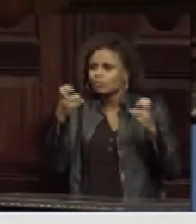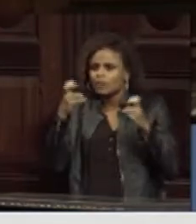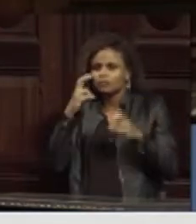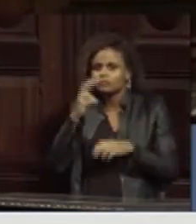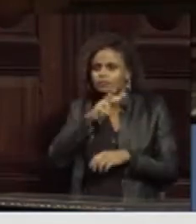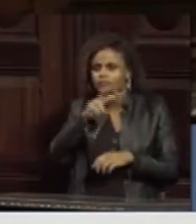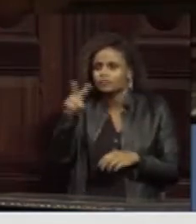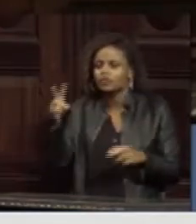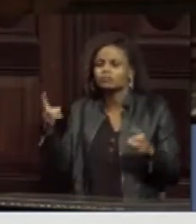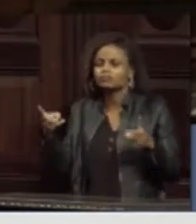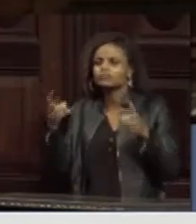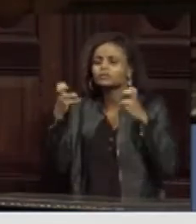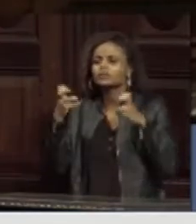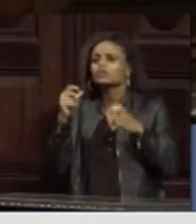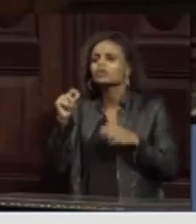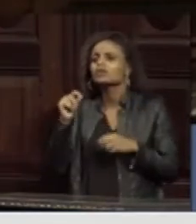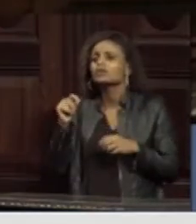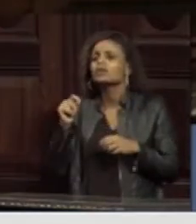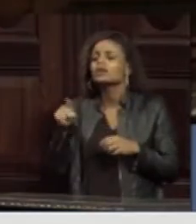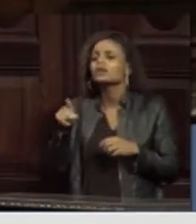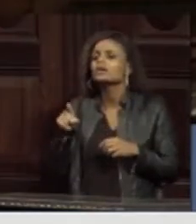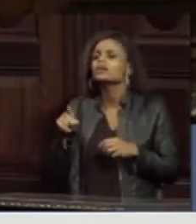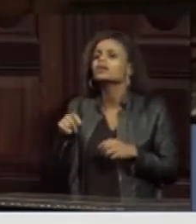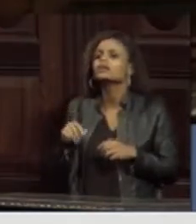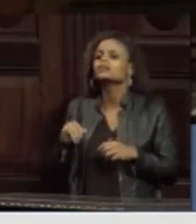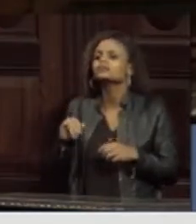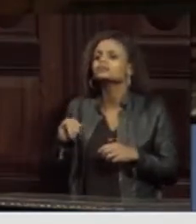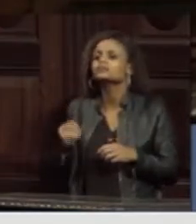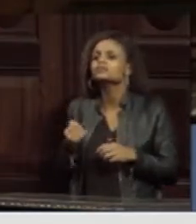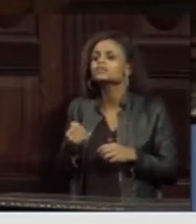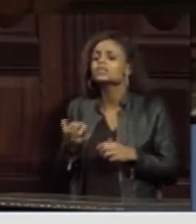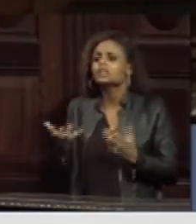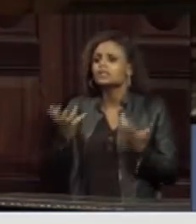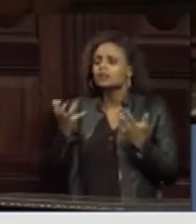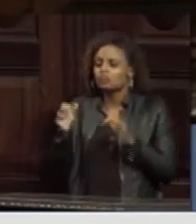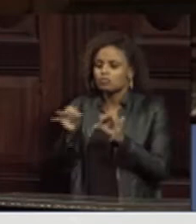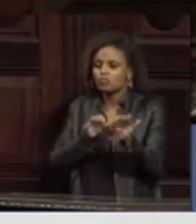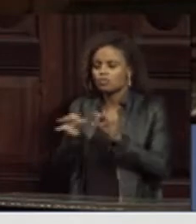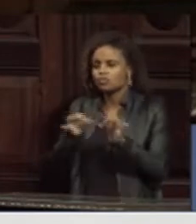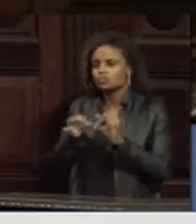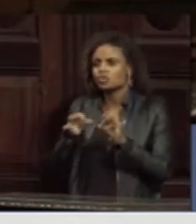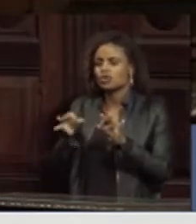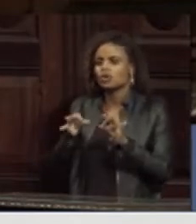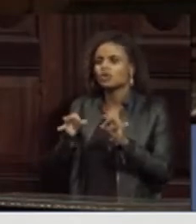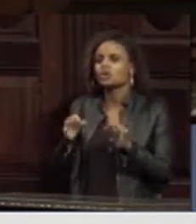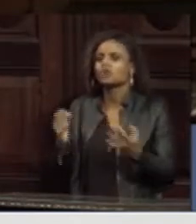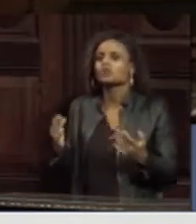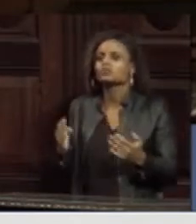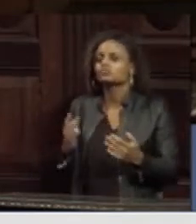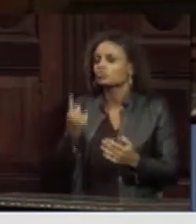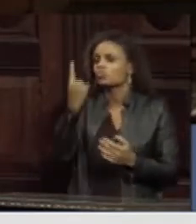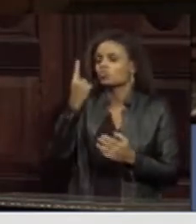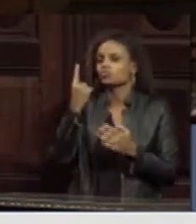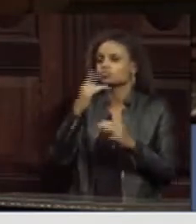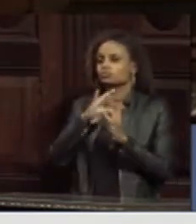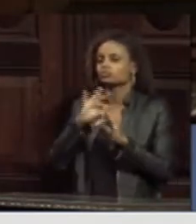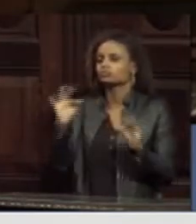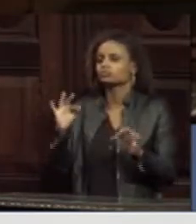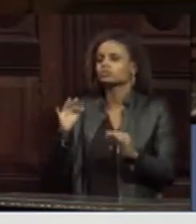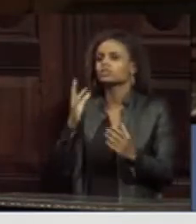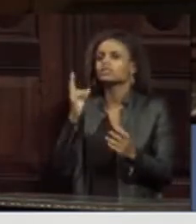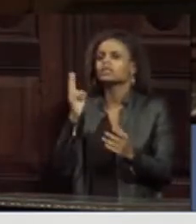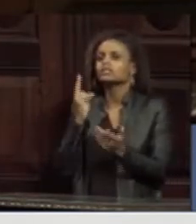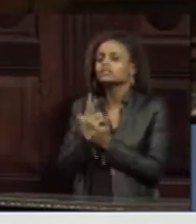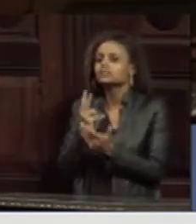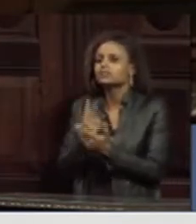a tentativa de se ter projetos hegemônicos para que se mantenha mais